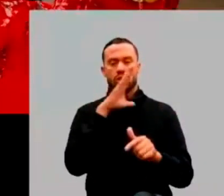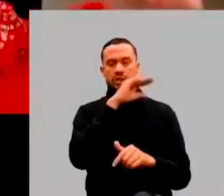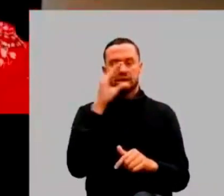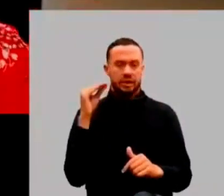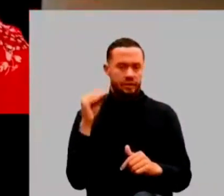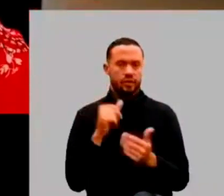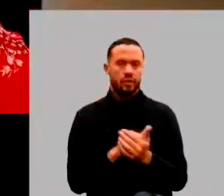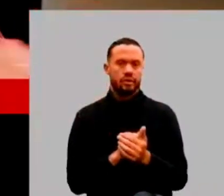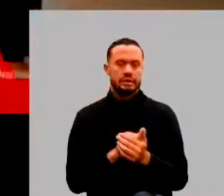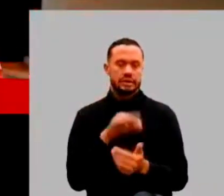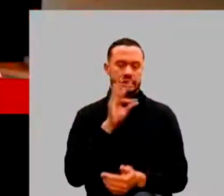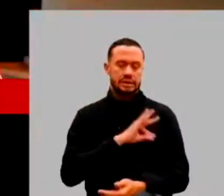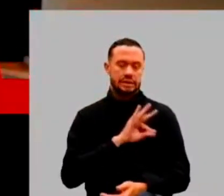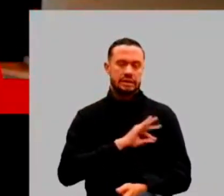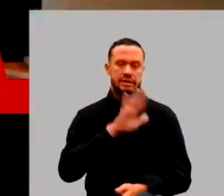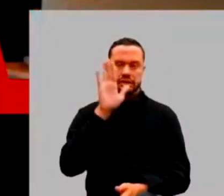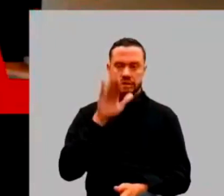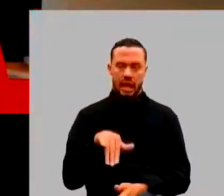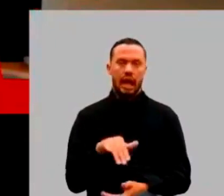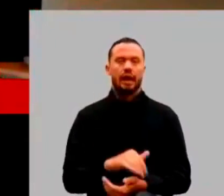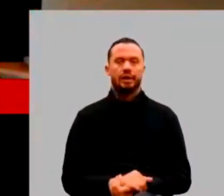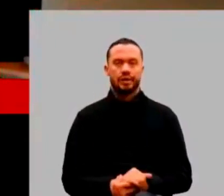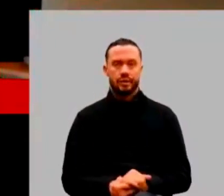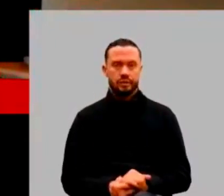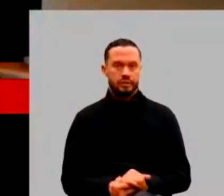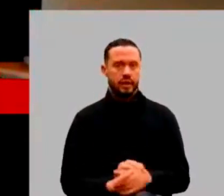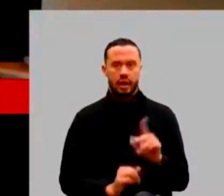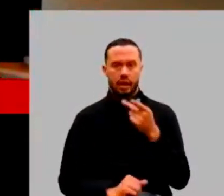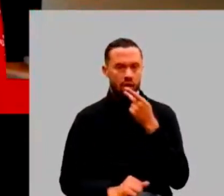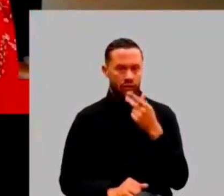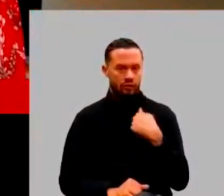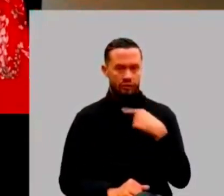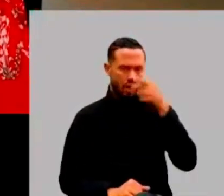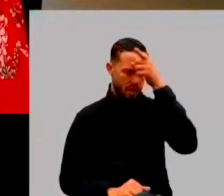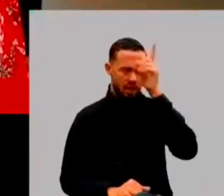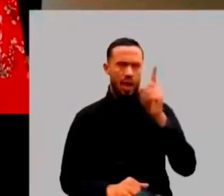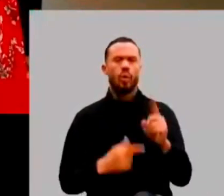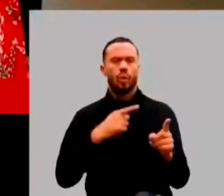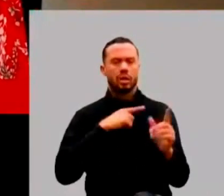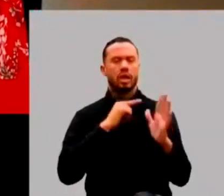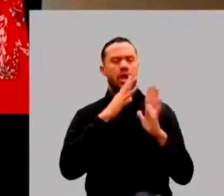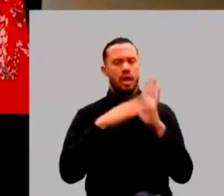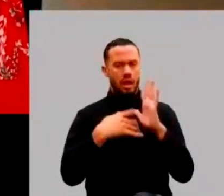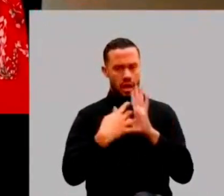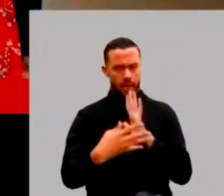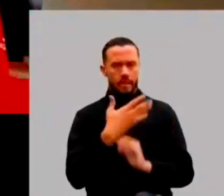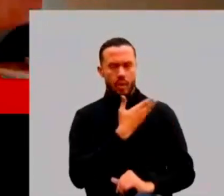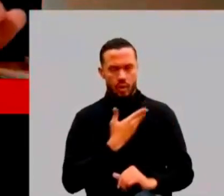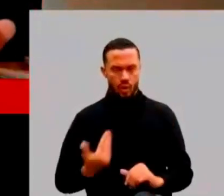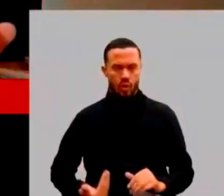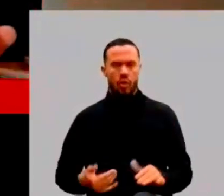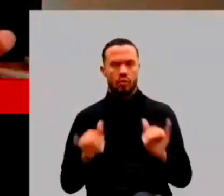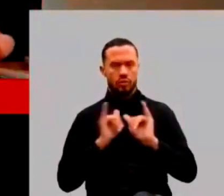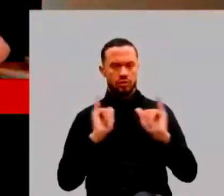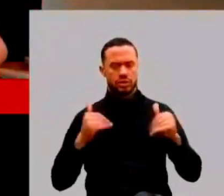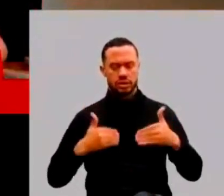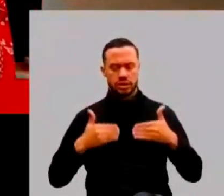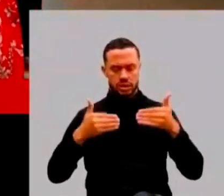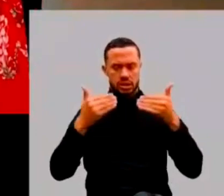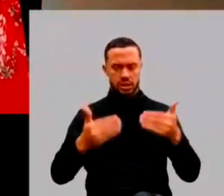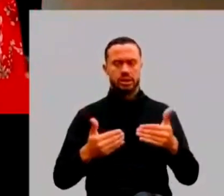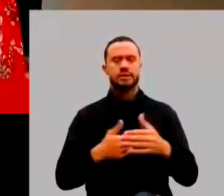mais baixos salários então e eu não tô dizendo isso que não não sou eu que tô dizendo não são os dados fornecidos pela secretaria de